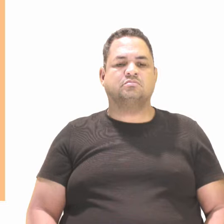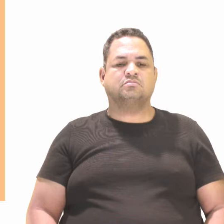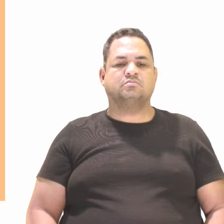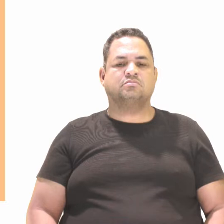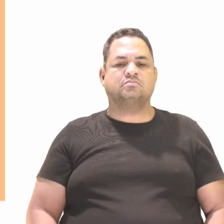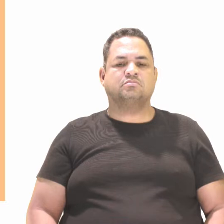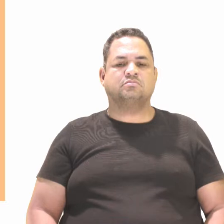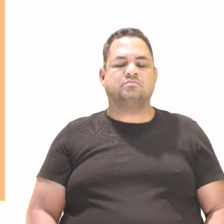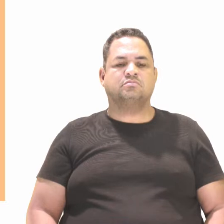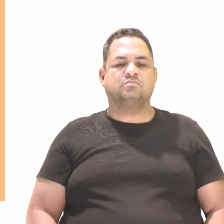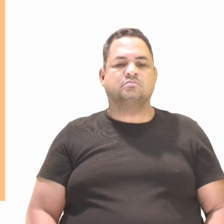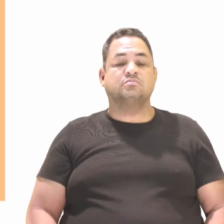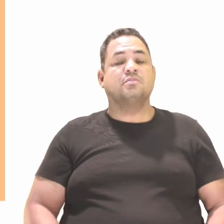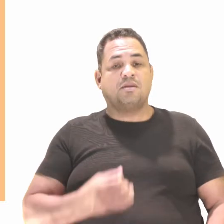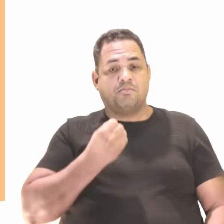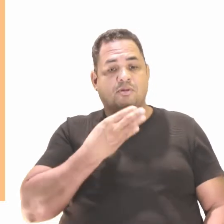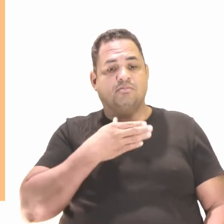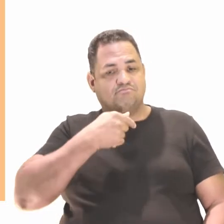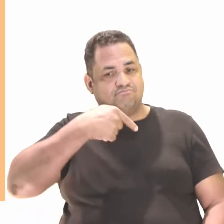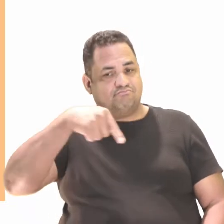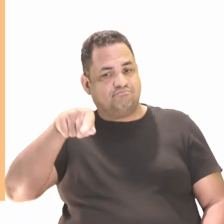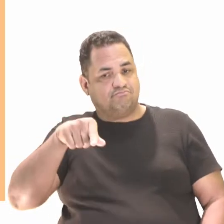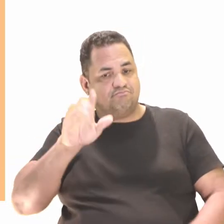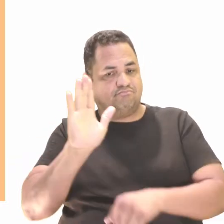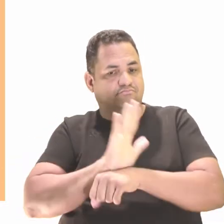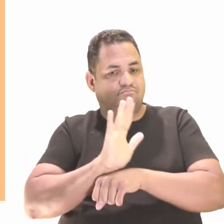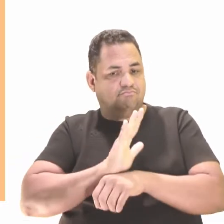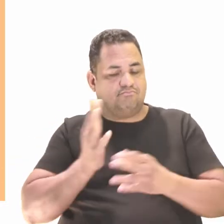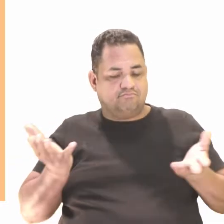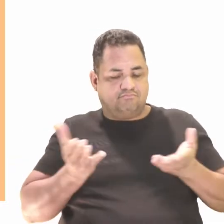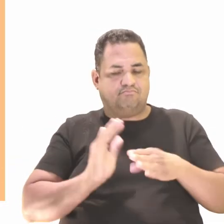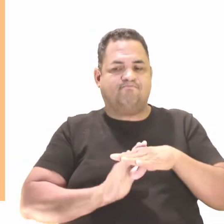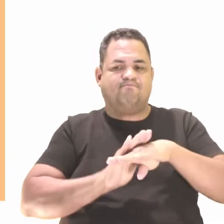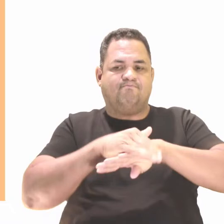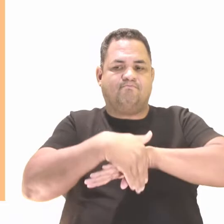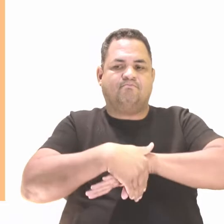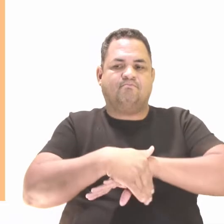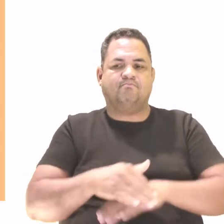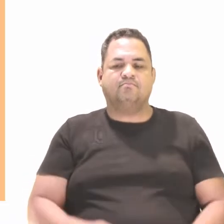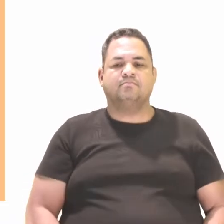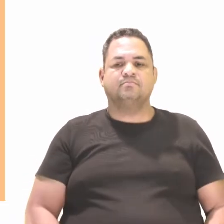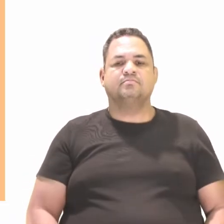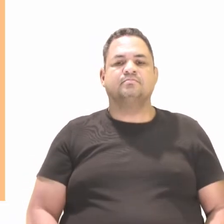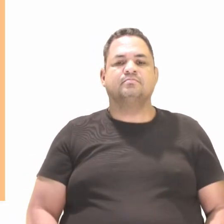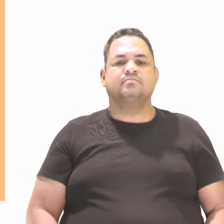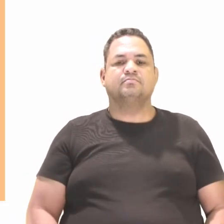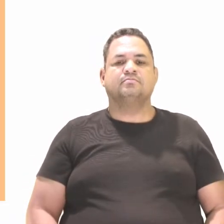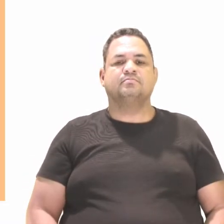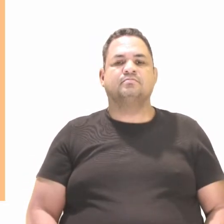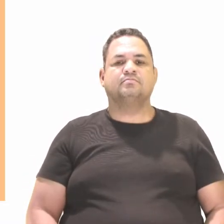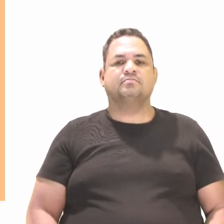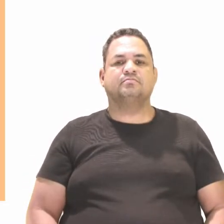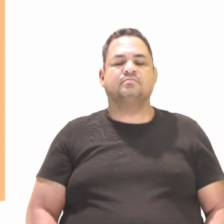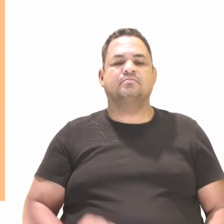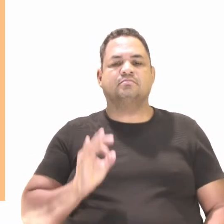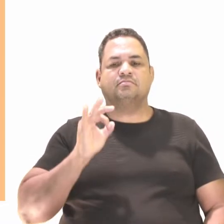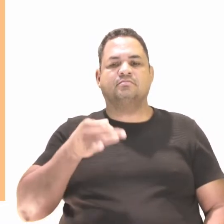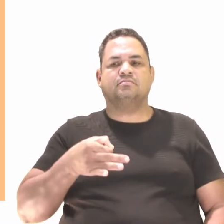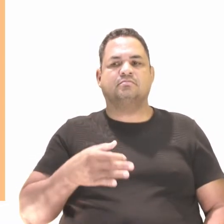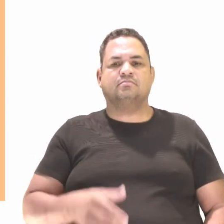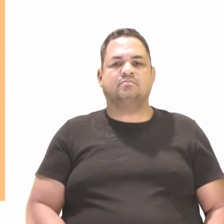movies tonight? Que tal irmos ao cinema hoje à noite? How about going to the movies tonight?